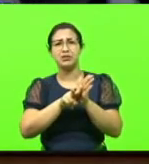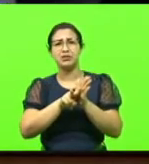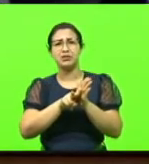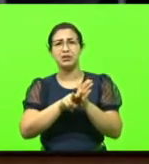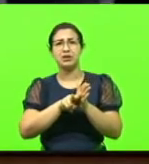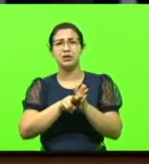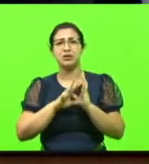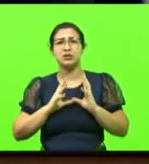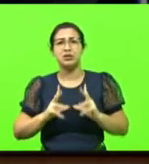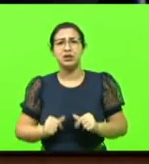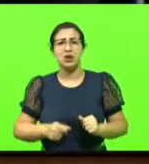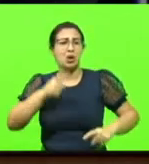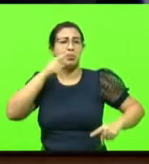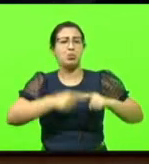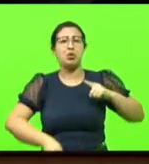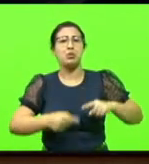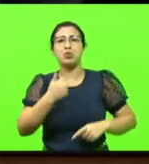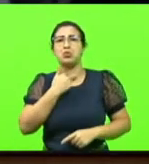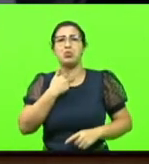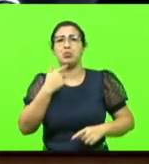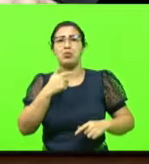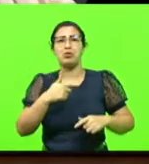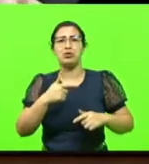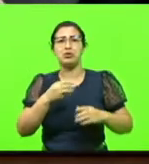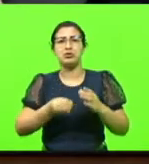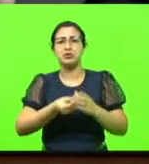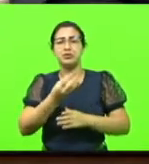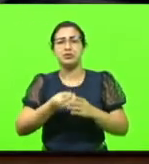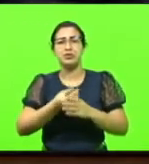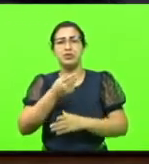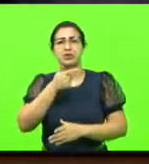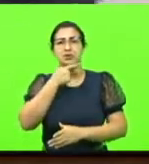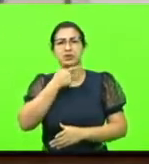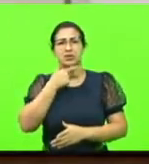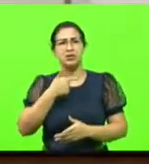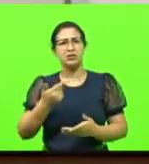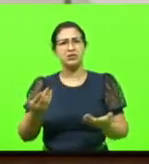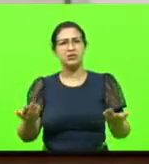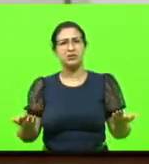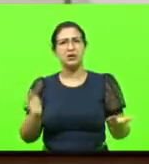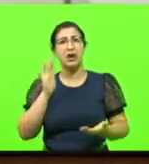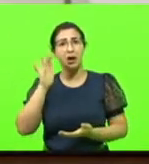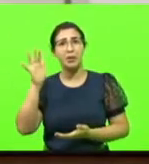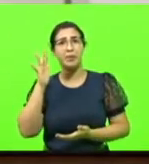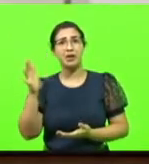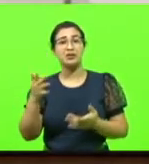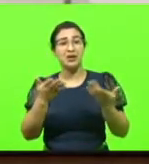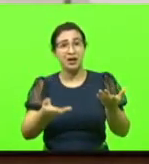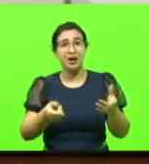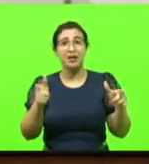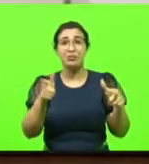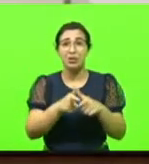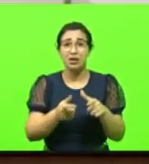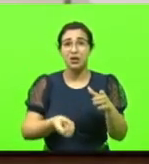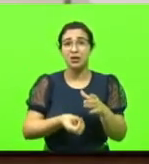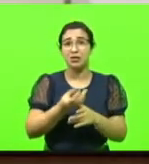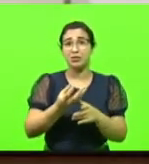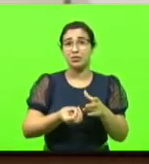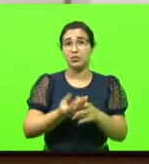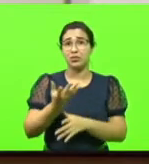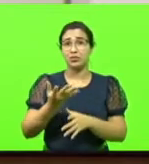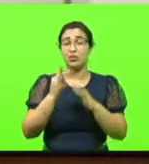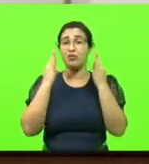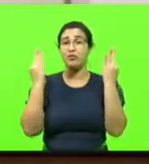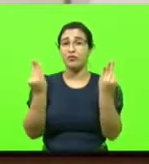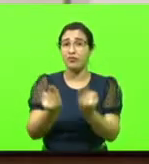notificando e proibindo a produzir o queijo. Imagina só, senhores deputados, um pequeno produtor, uma família Poçamay